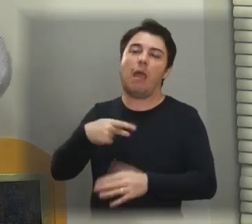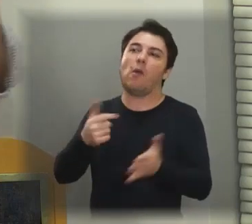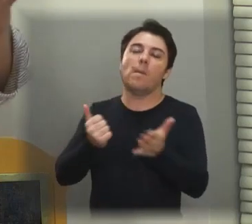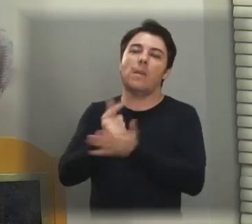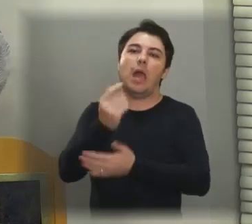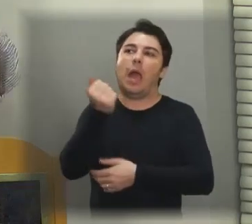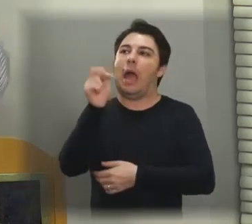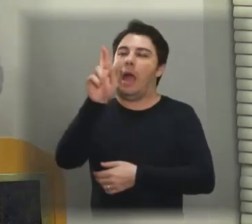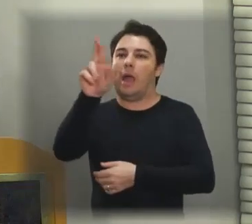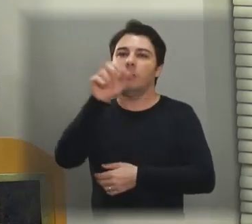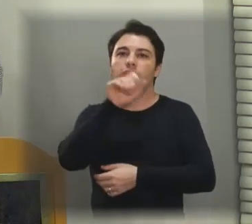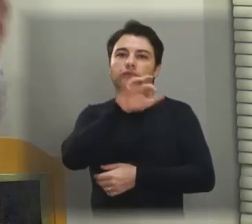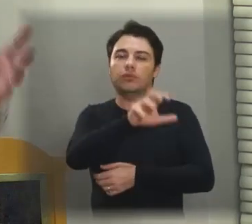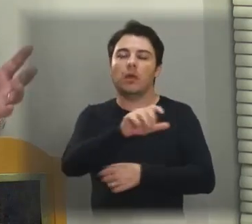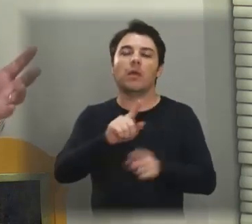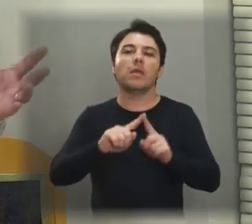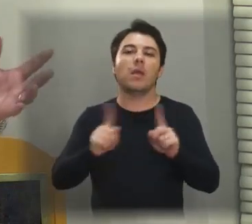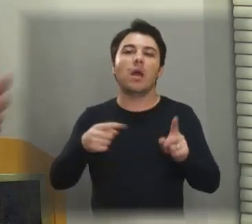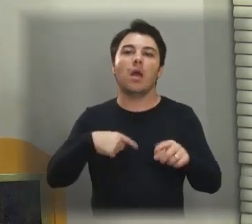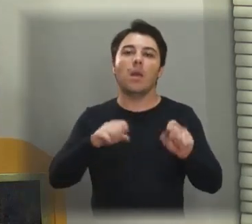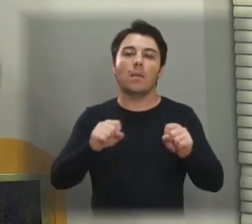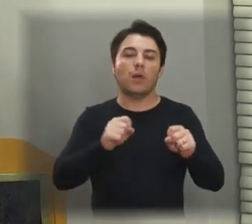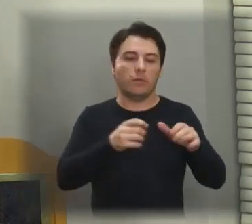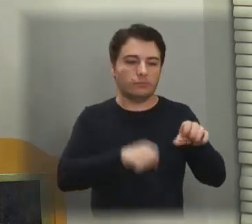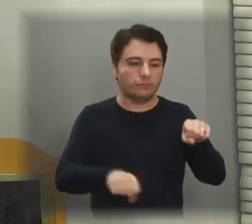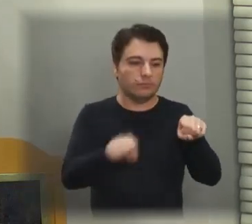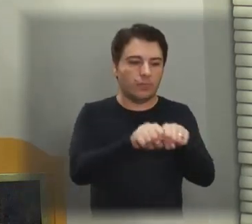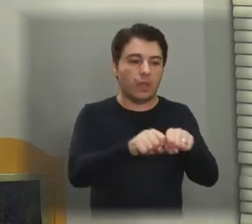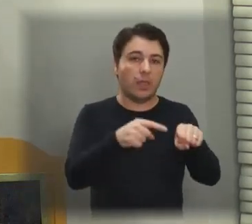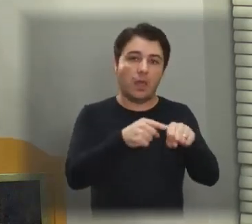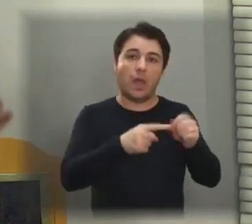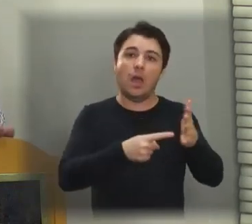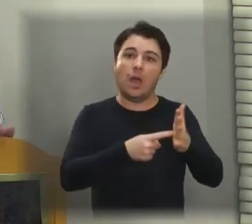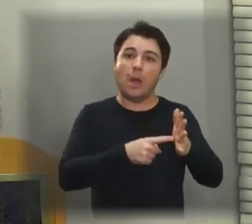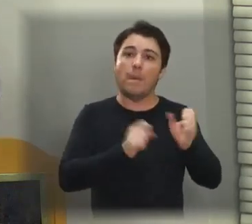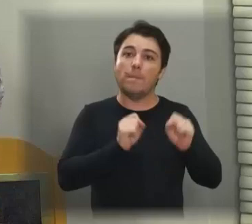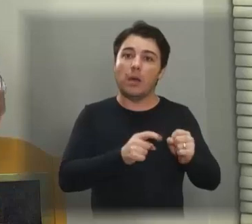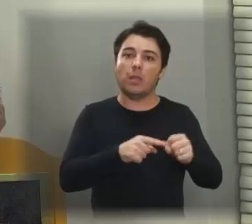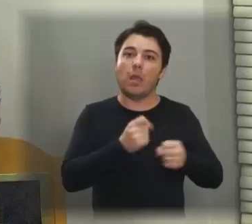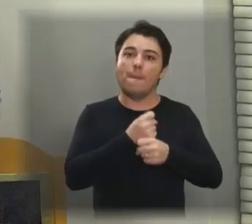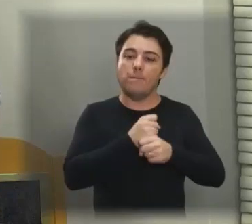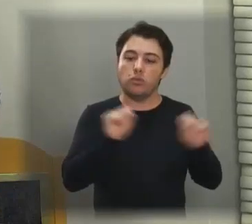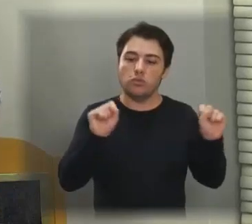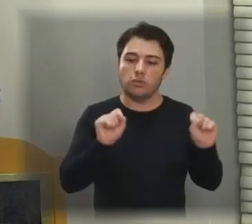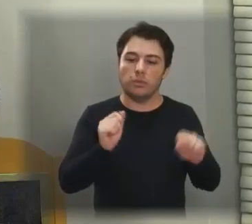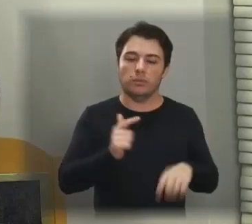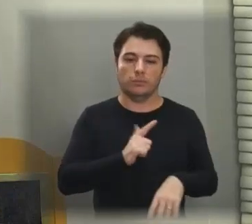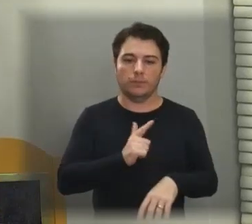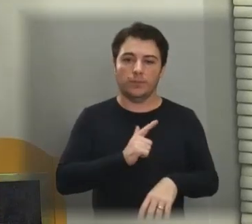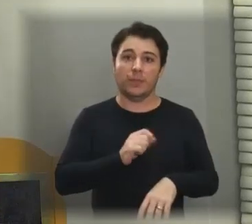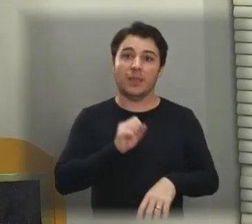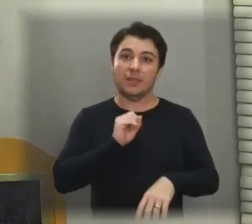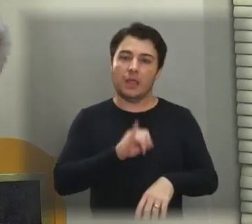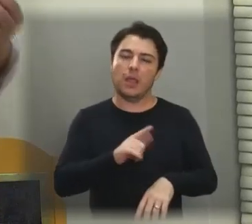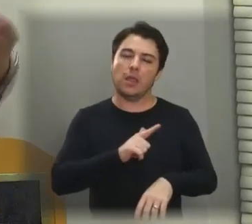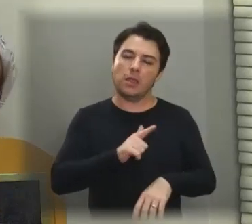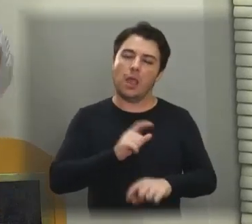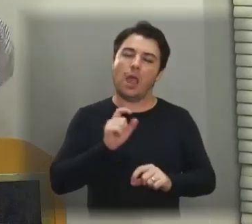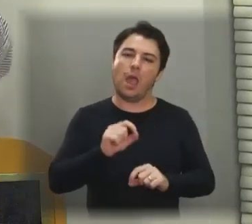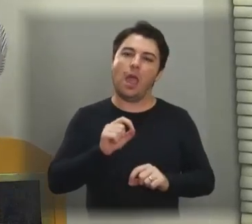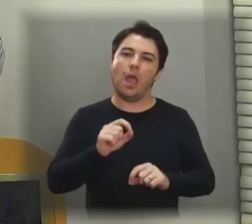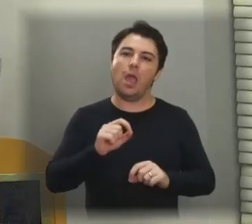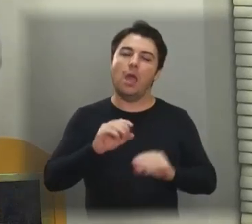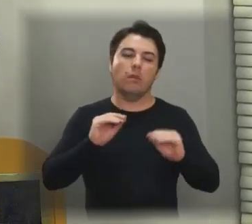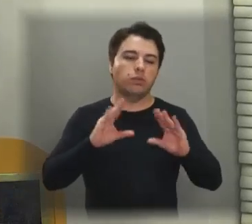acontece Então vai aumentando a carga ou transformador pode acontecer de queimar por sobrecarga então esses quando o equipamento desliga por proteção